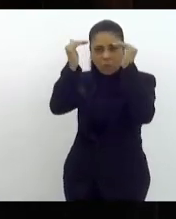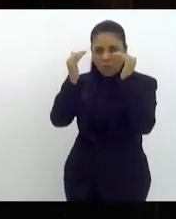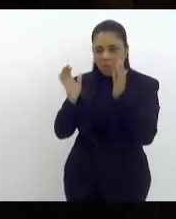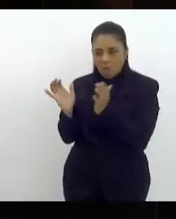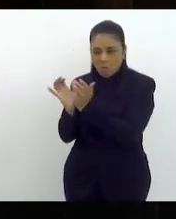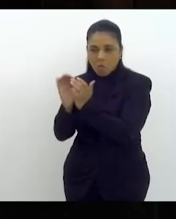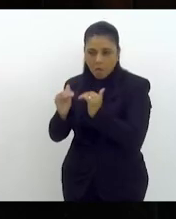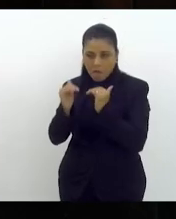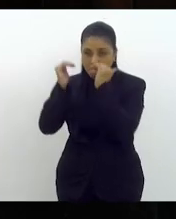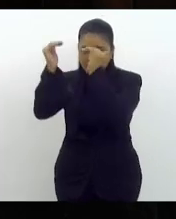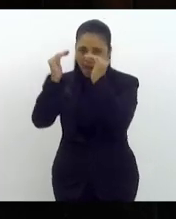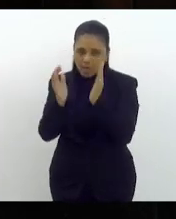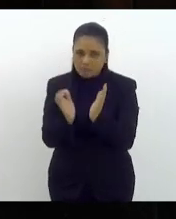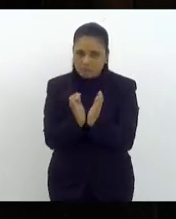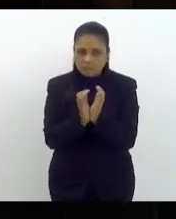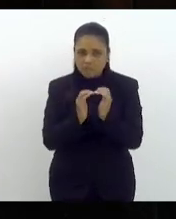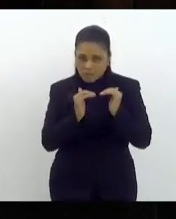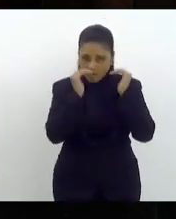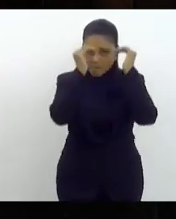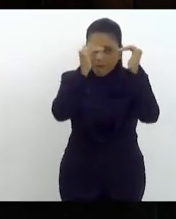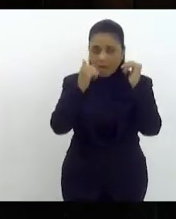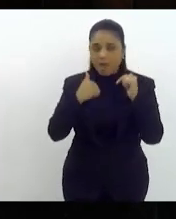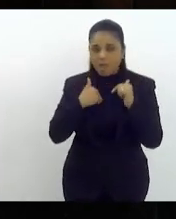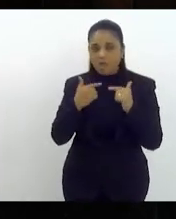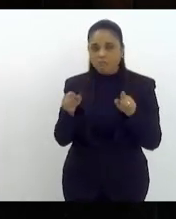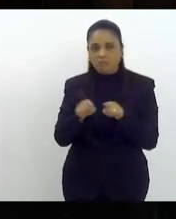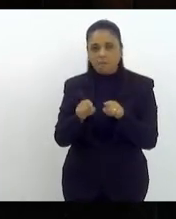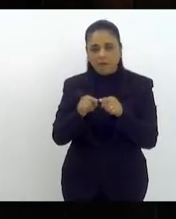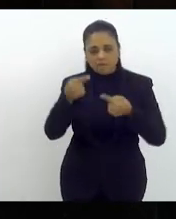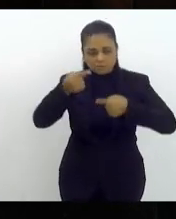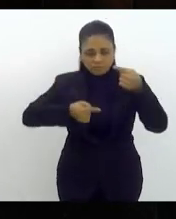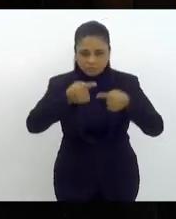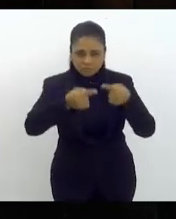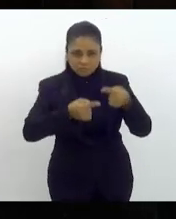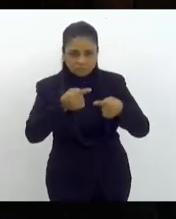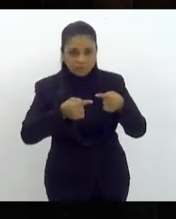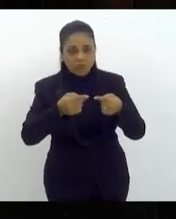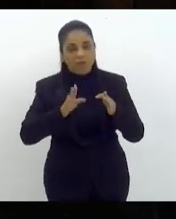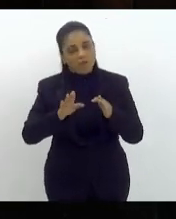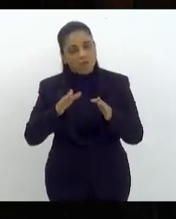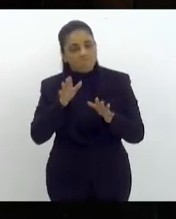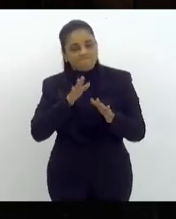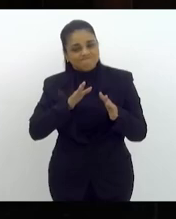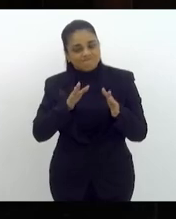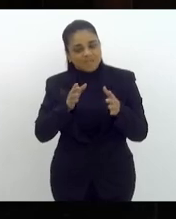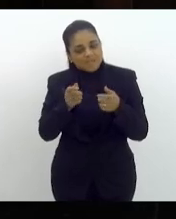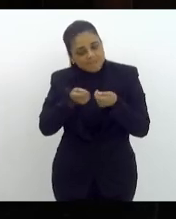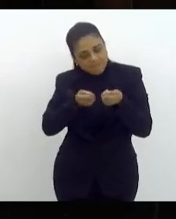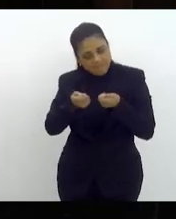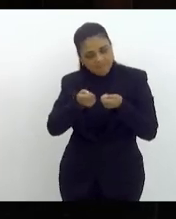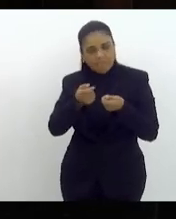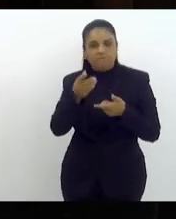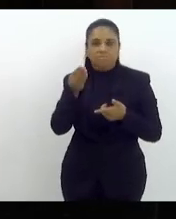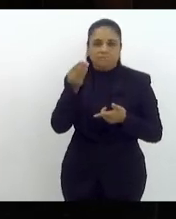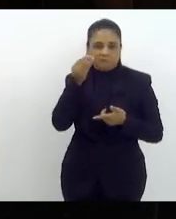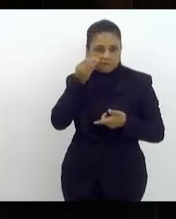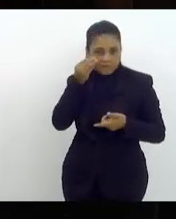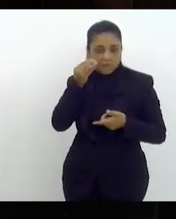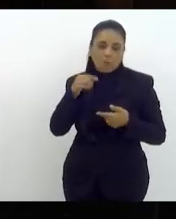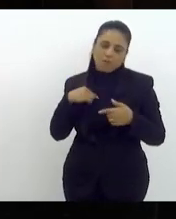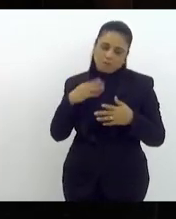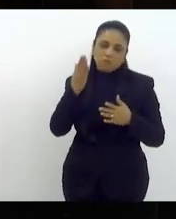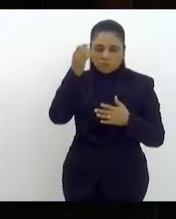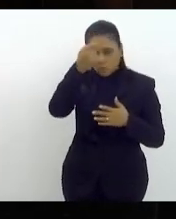eu procuro fazer com que isso não aconteça rotineiramente mas eu sou consciente de que isso acontece